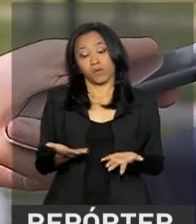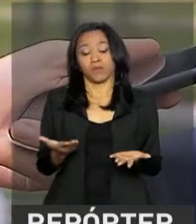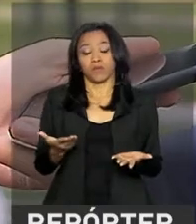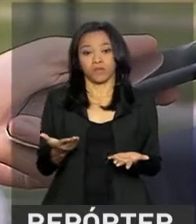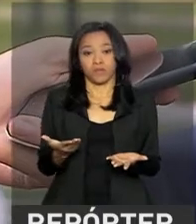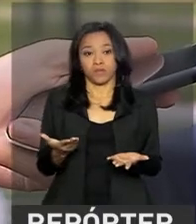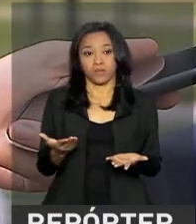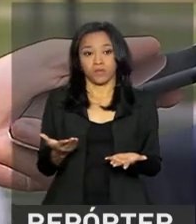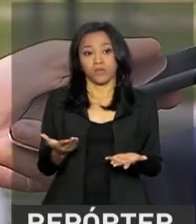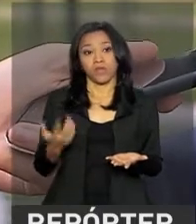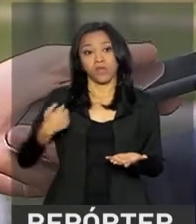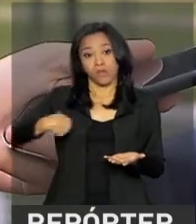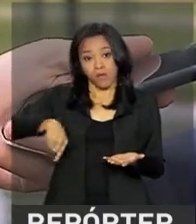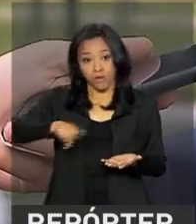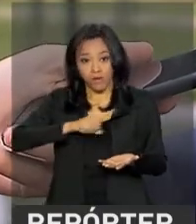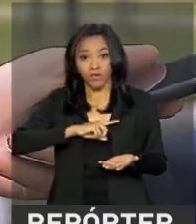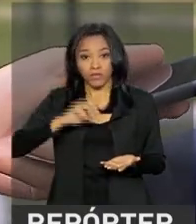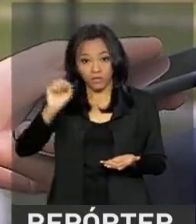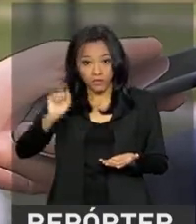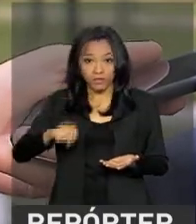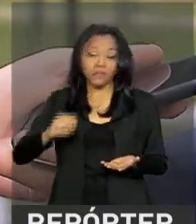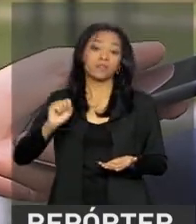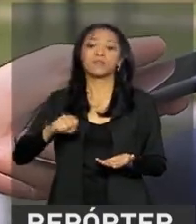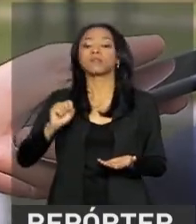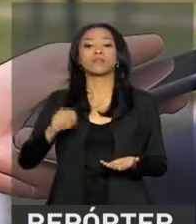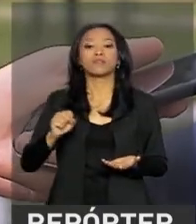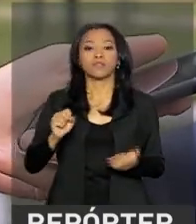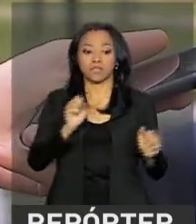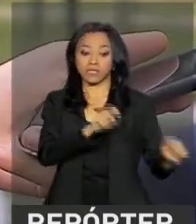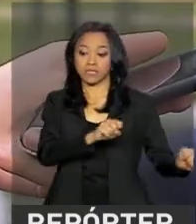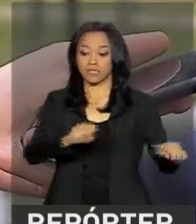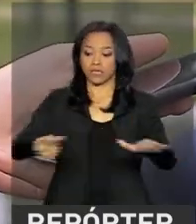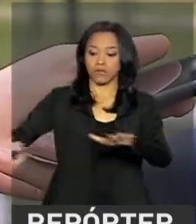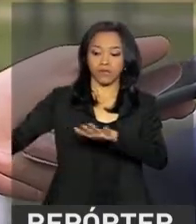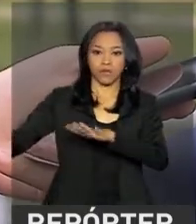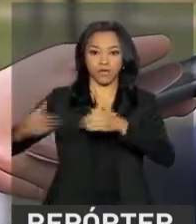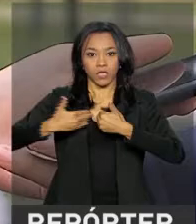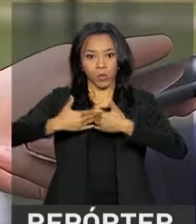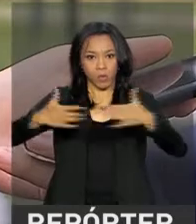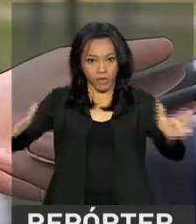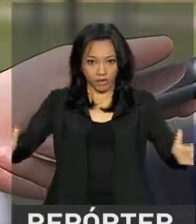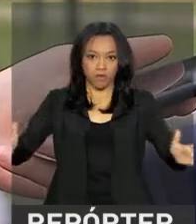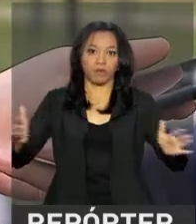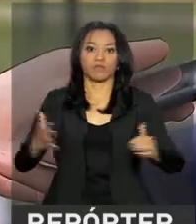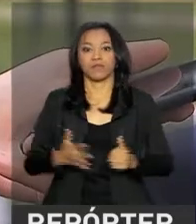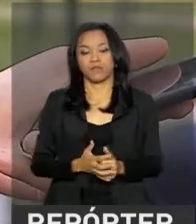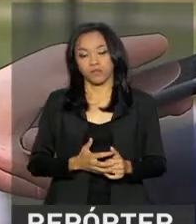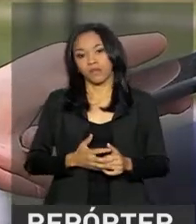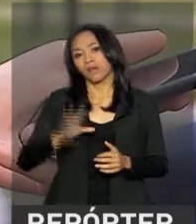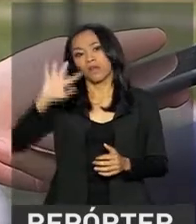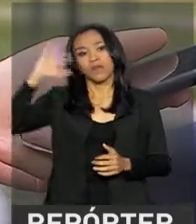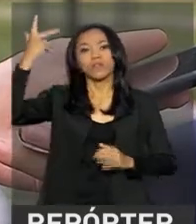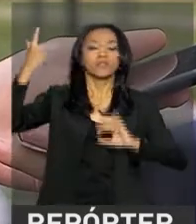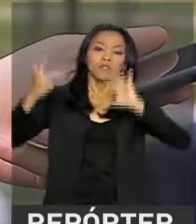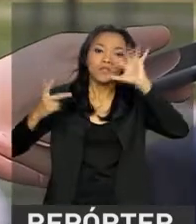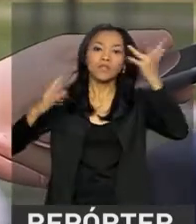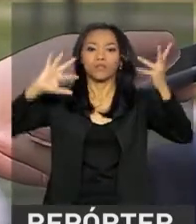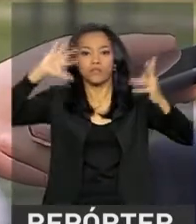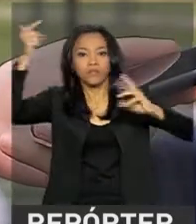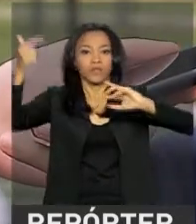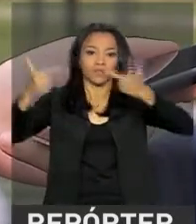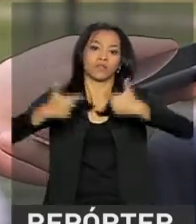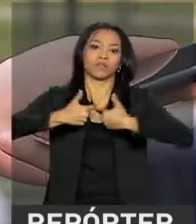agora entrando assim numa semana onde começa a se decidir de uma forma mais objetiva